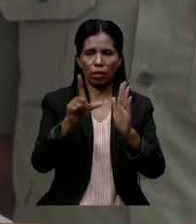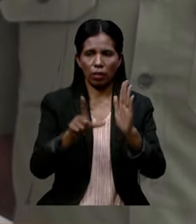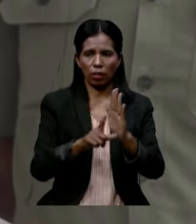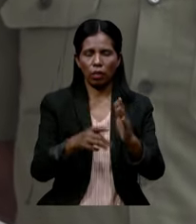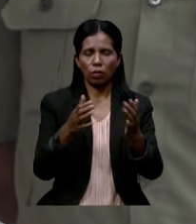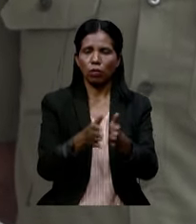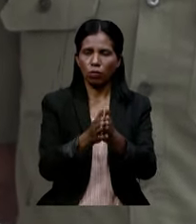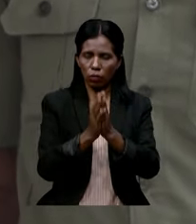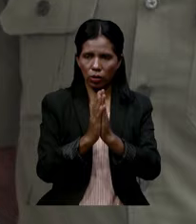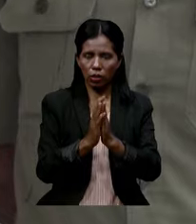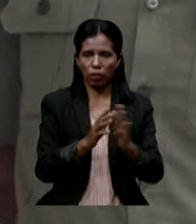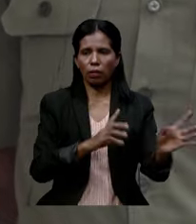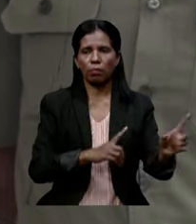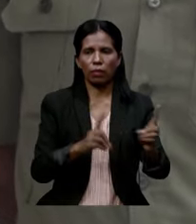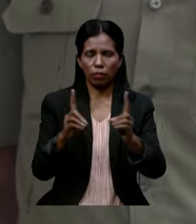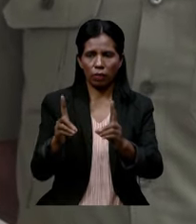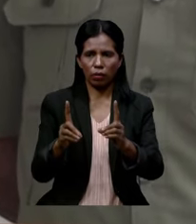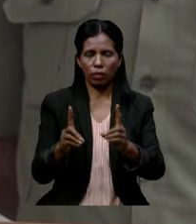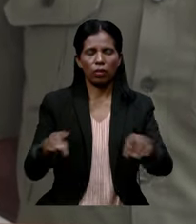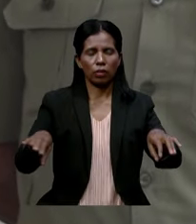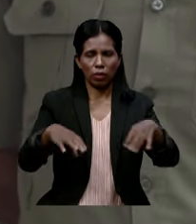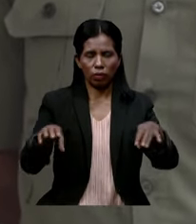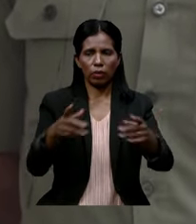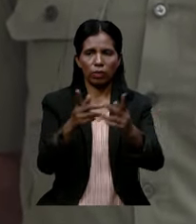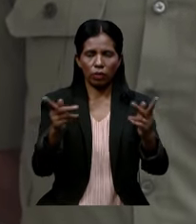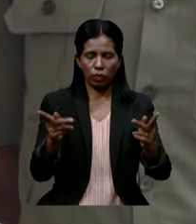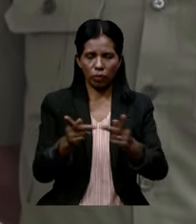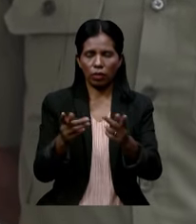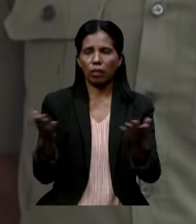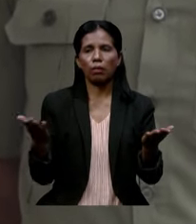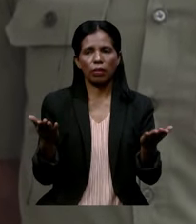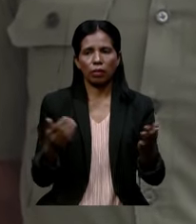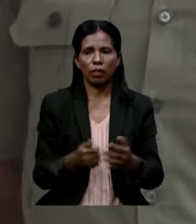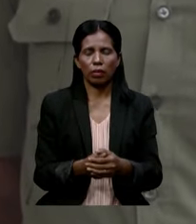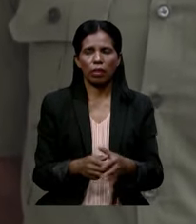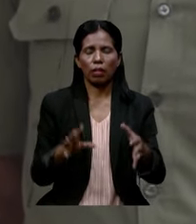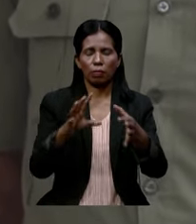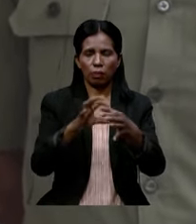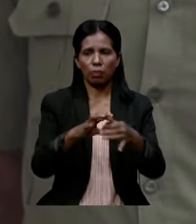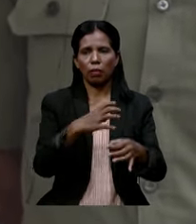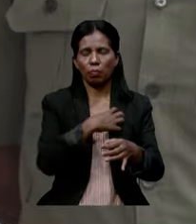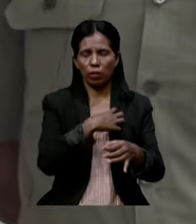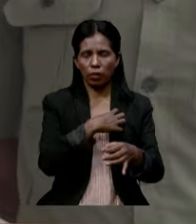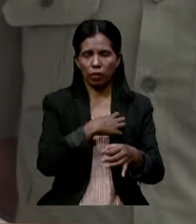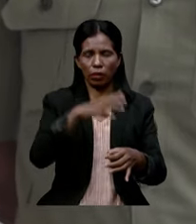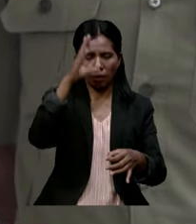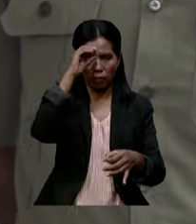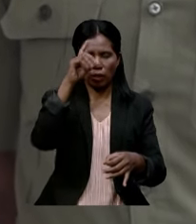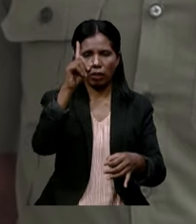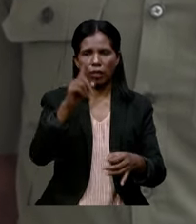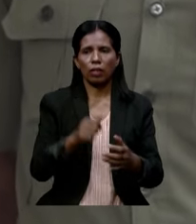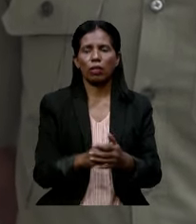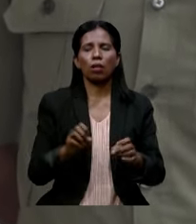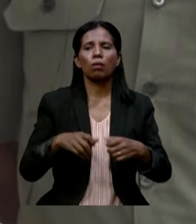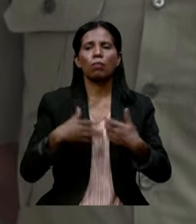Agosto para entender a tu implementa e a serviço fato e a fato de pedir. Mas o membro pentele da sua maneira da uisa